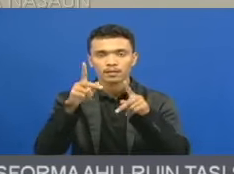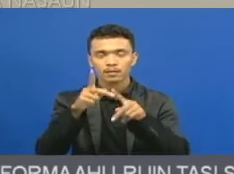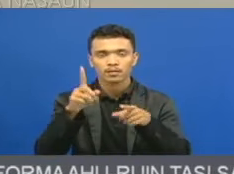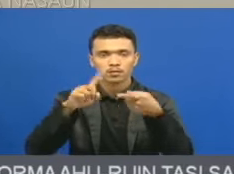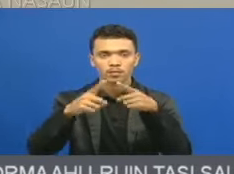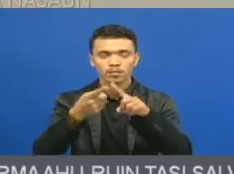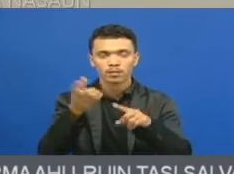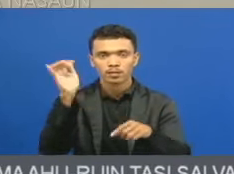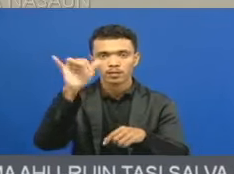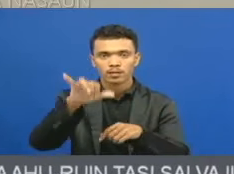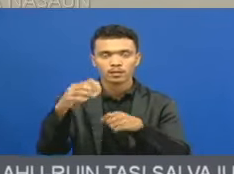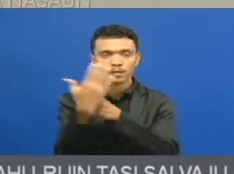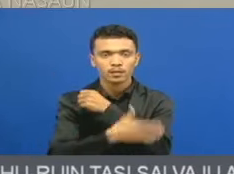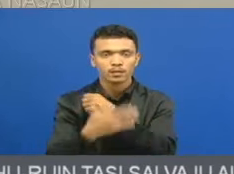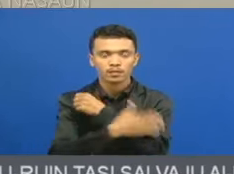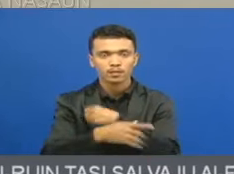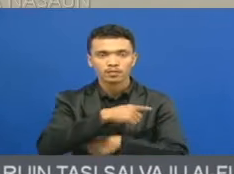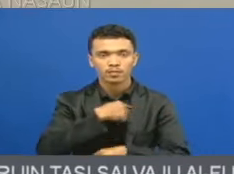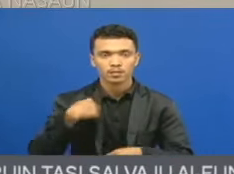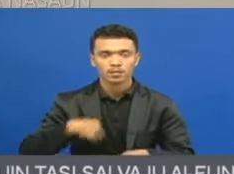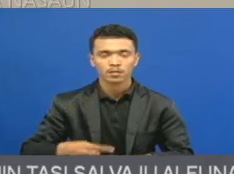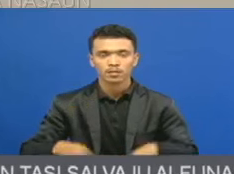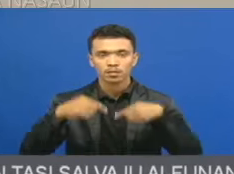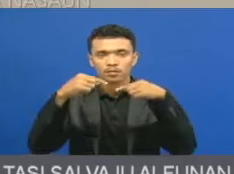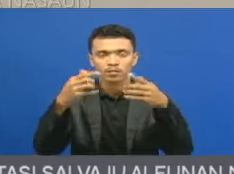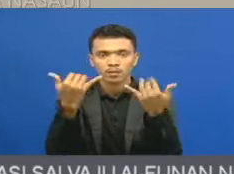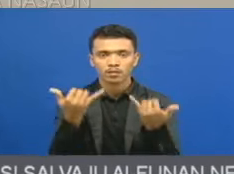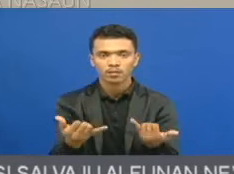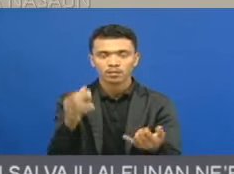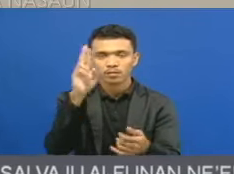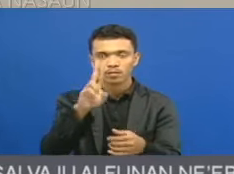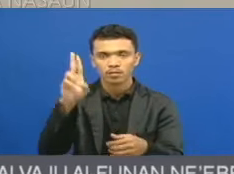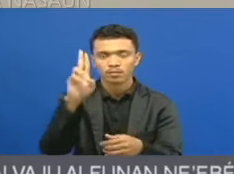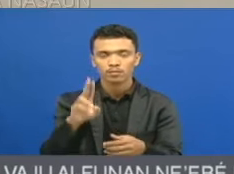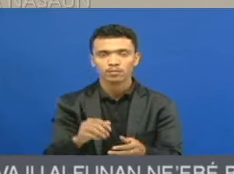la nación sinia fue 20, 20, no más que ahora te usan.